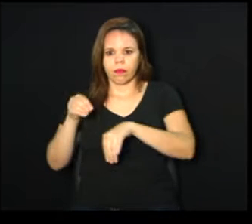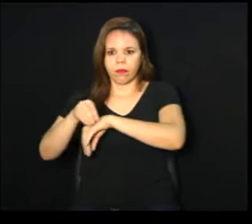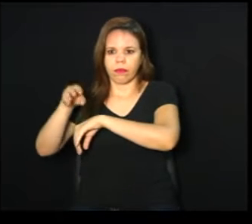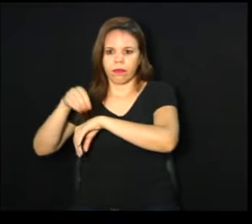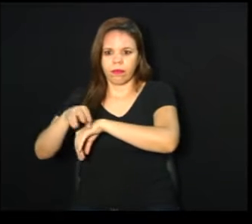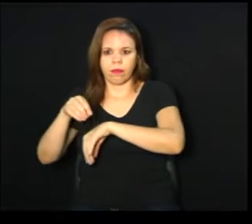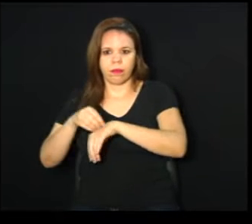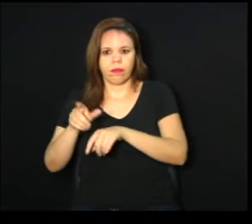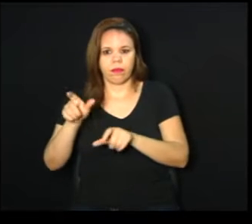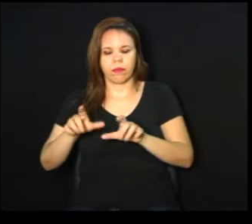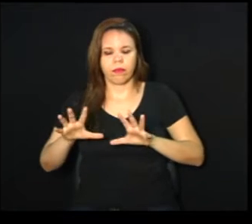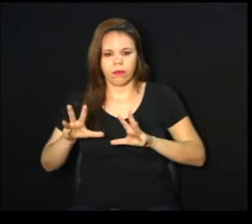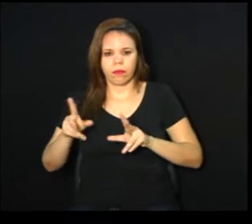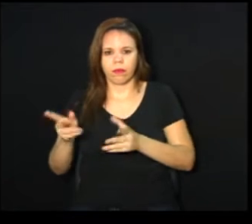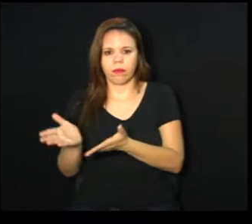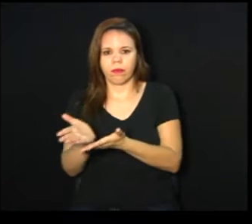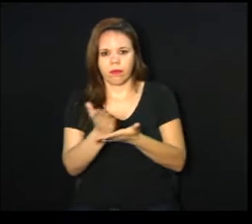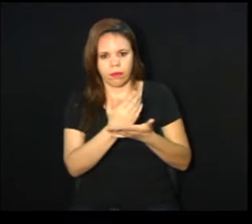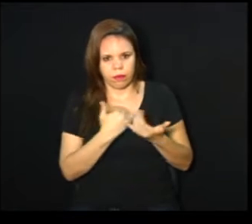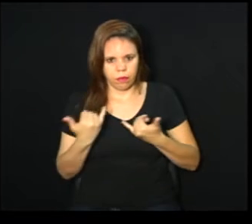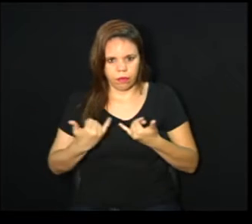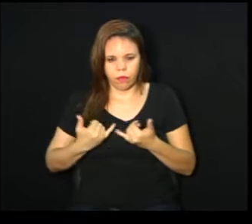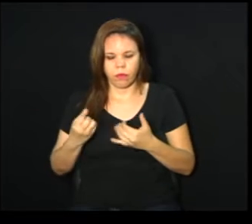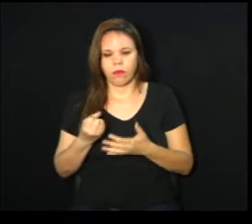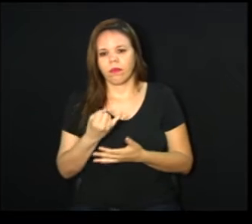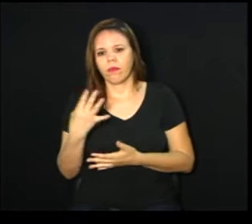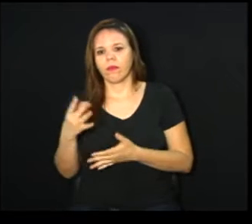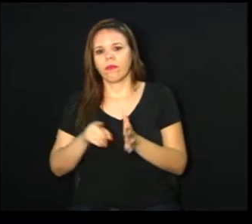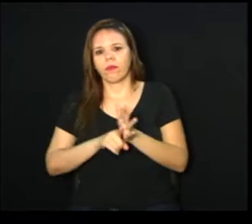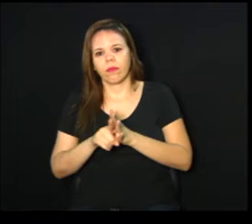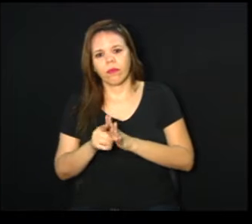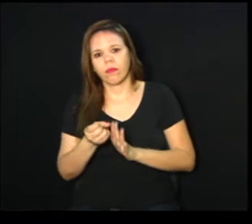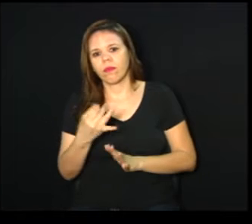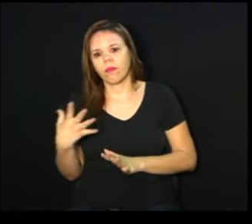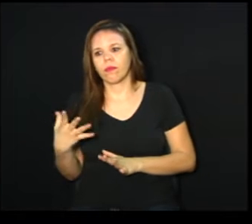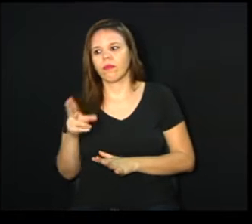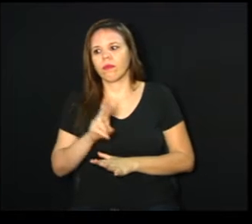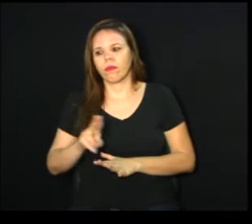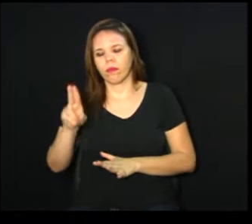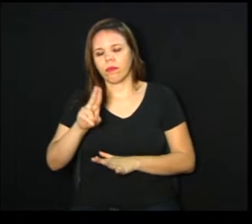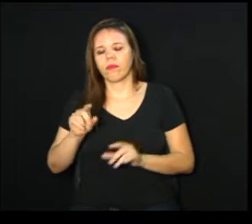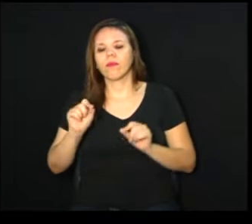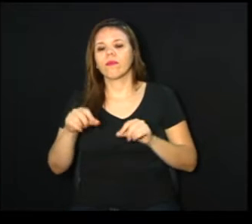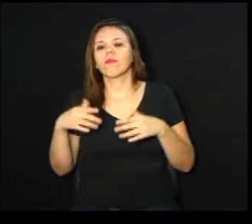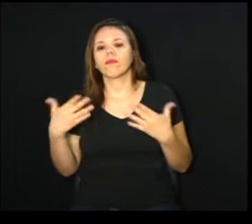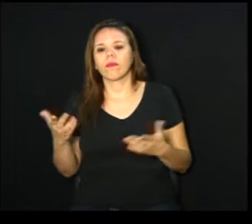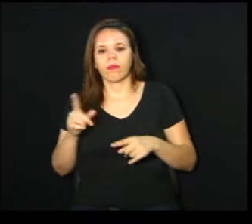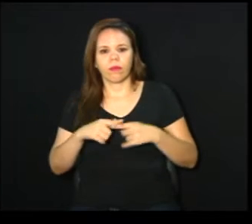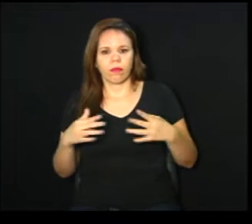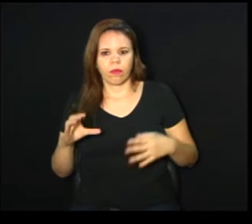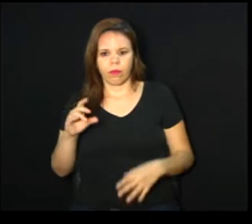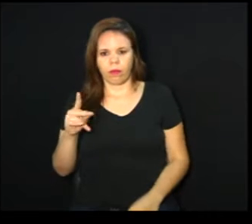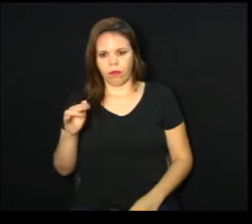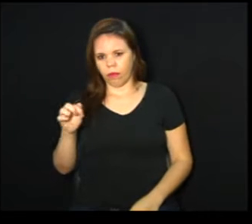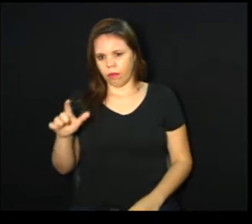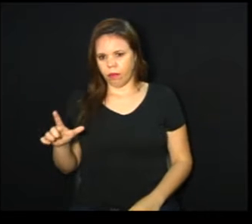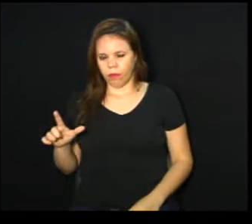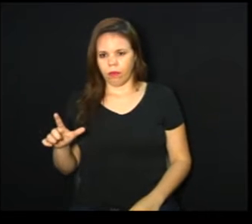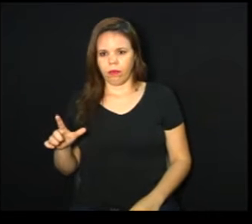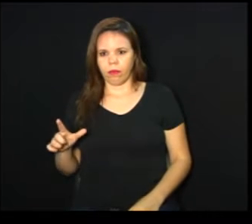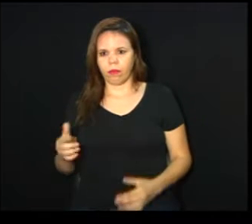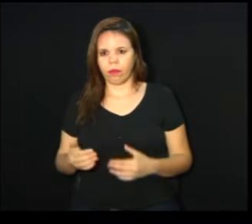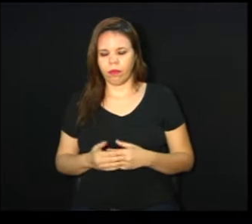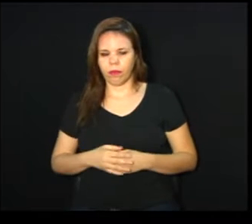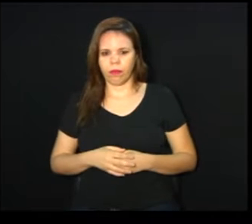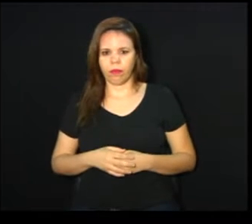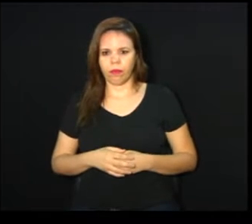dados que o consumidor deseja em termos de quanto eu consumo, que forma que eu consumo, para que equipamento. Com isso, a CPFL passou a parte